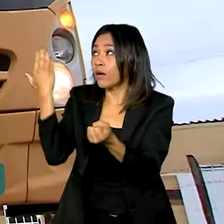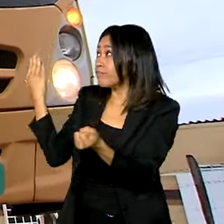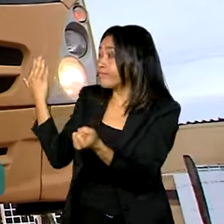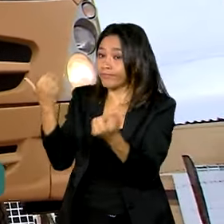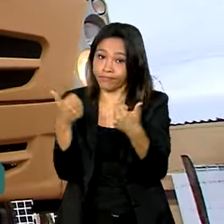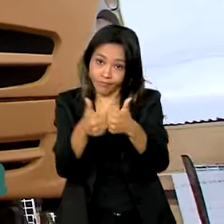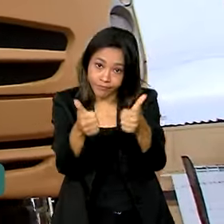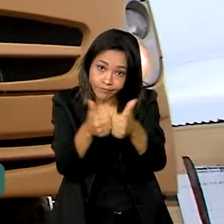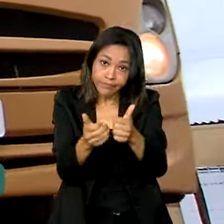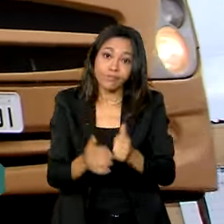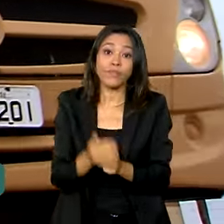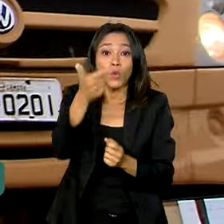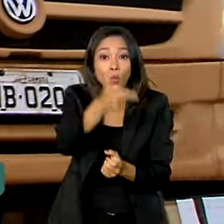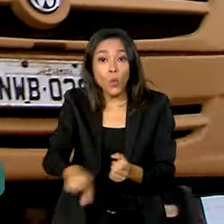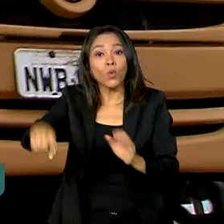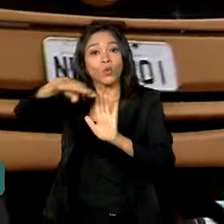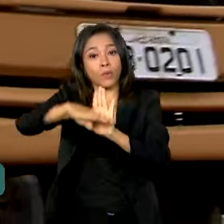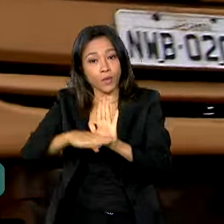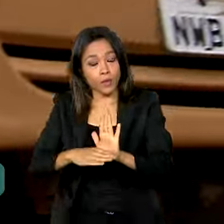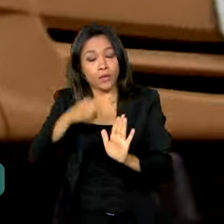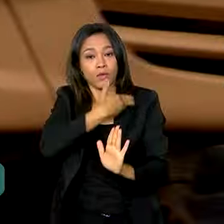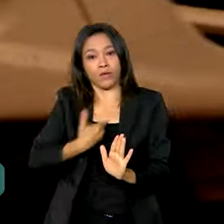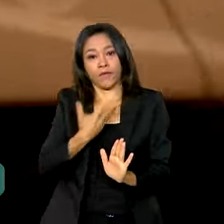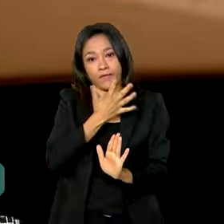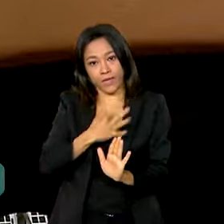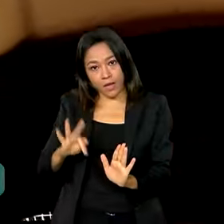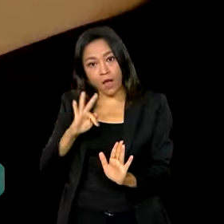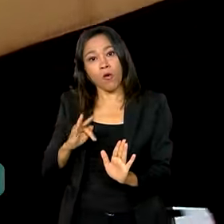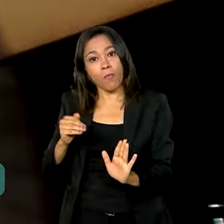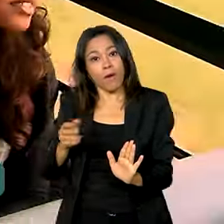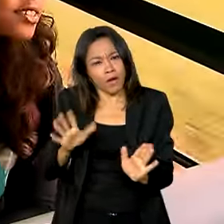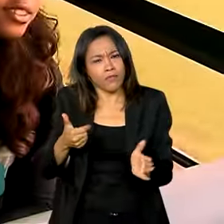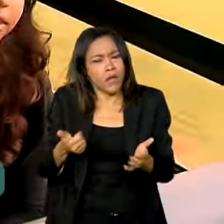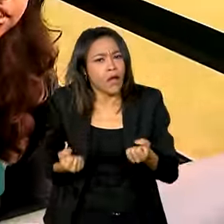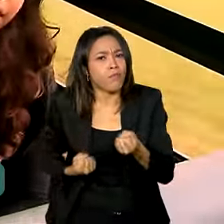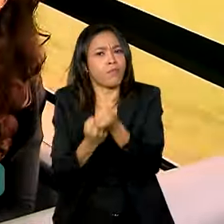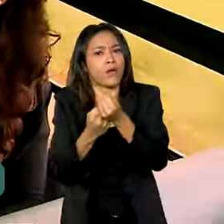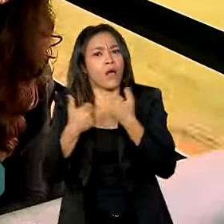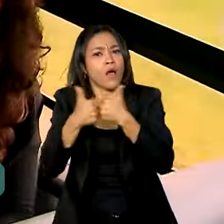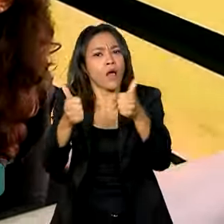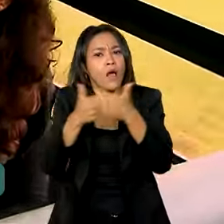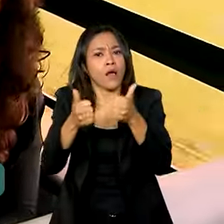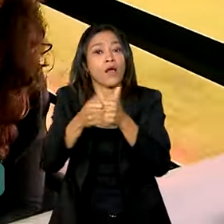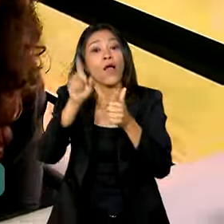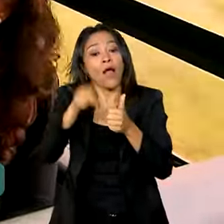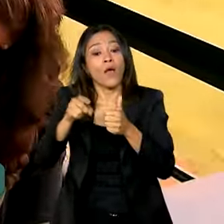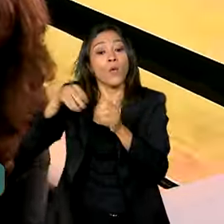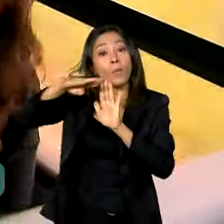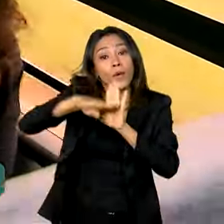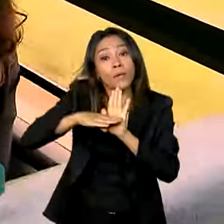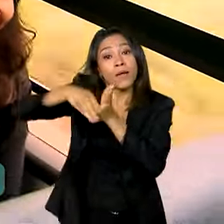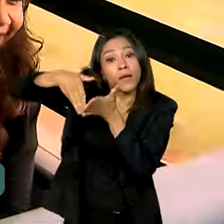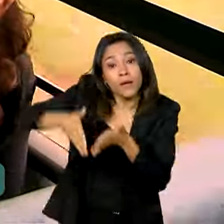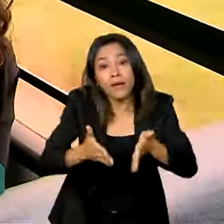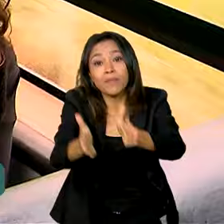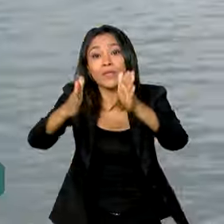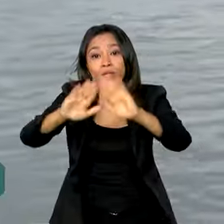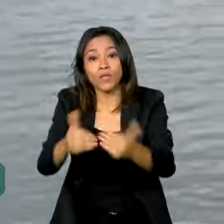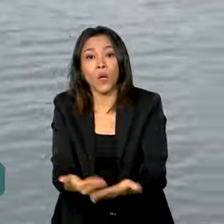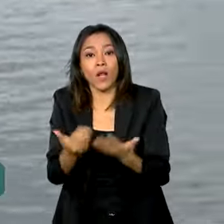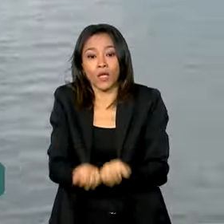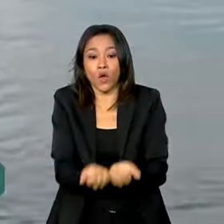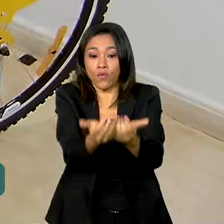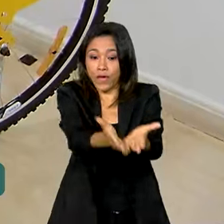Outro programa do governo federal para viabilizar o transporte de estudantes é o Caminho da Escola, que oferece